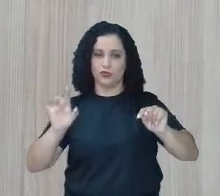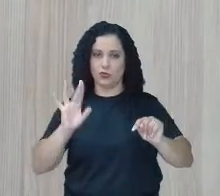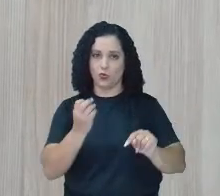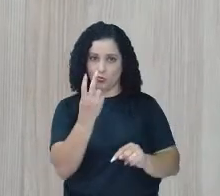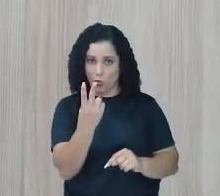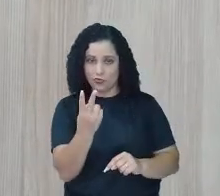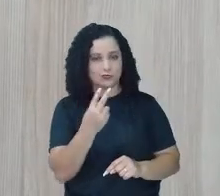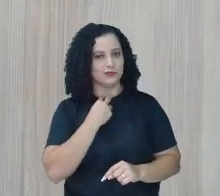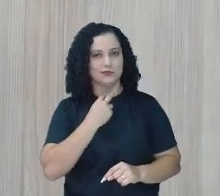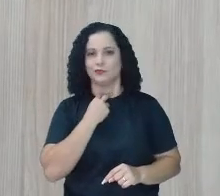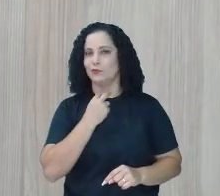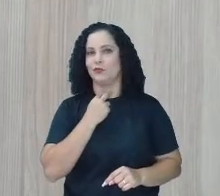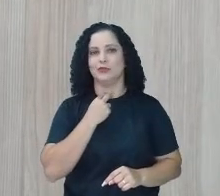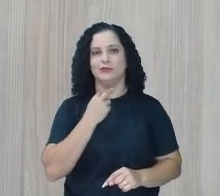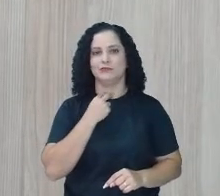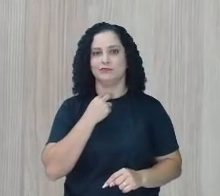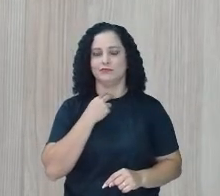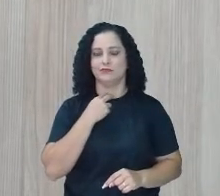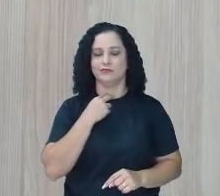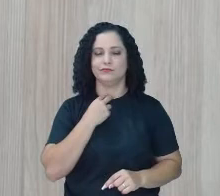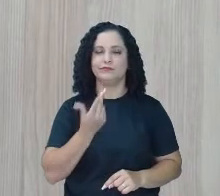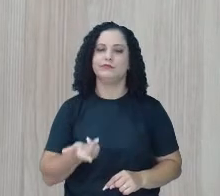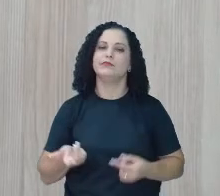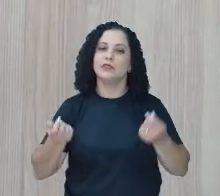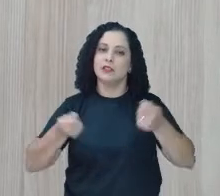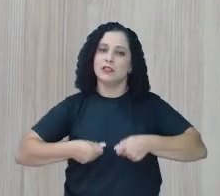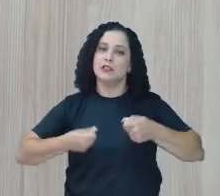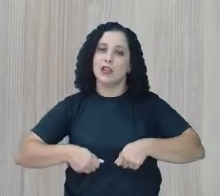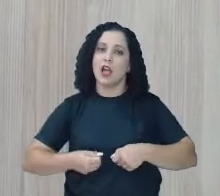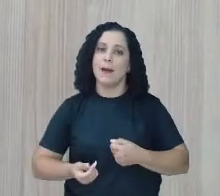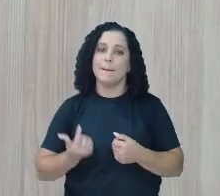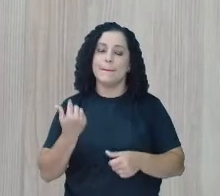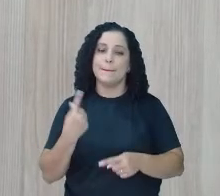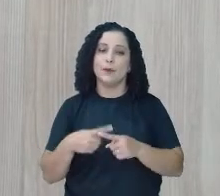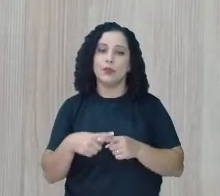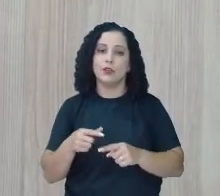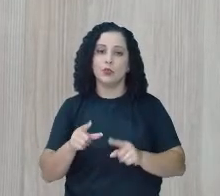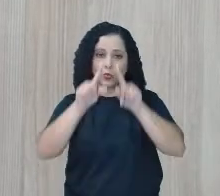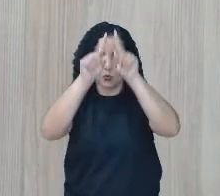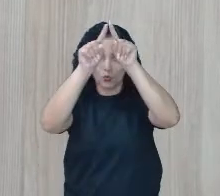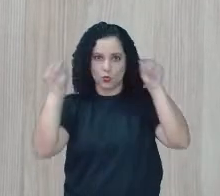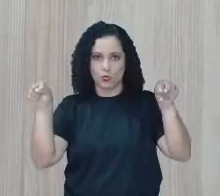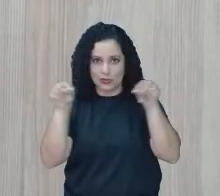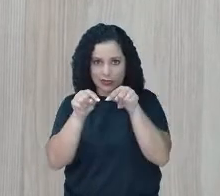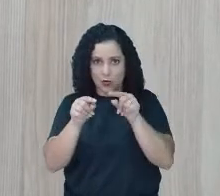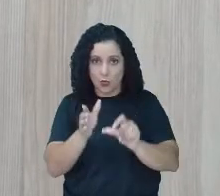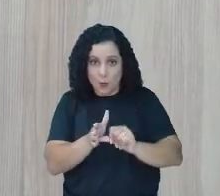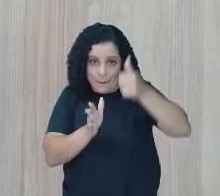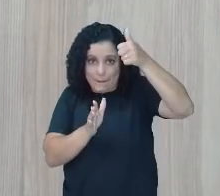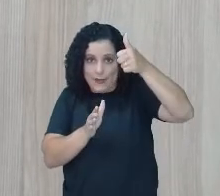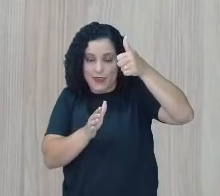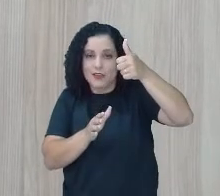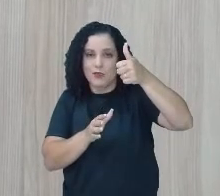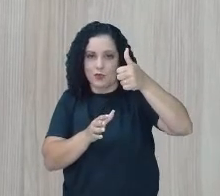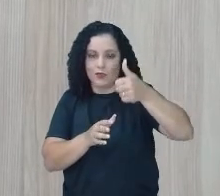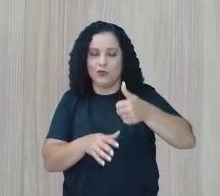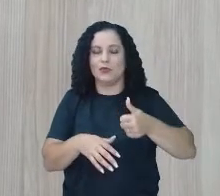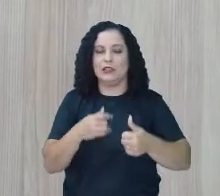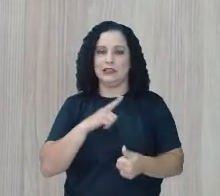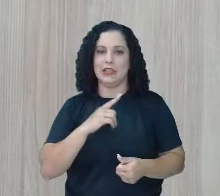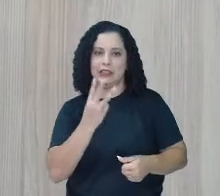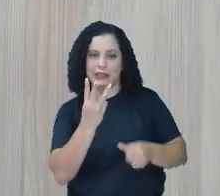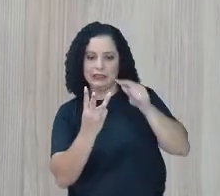não consegue construir um polígono. Então, como o triângulo ele é o primeiro polígono, certo? Que é um polígono que possui